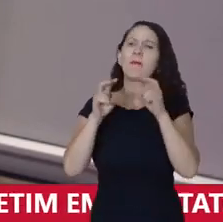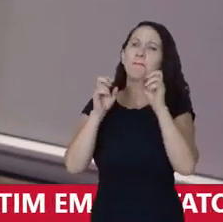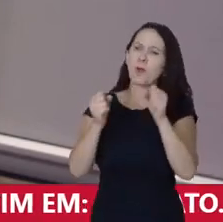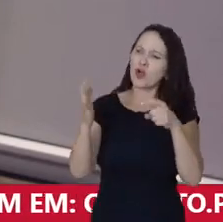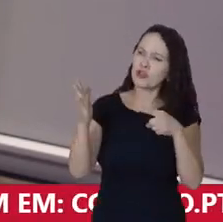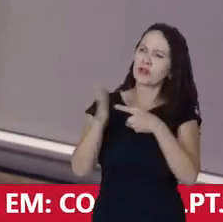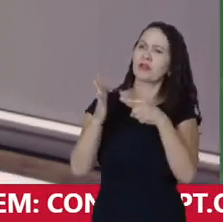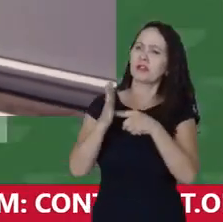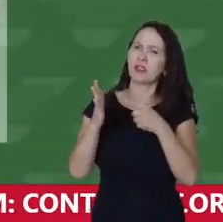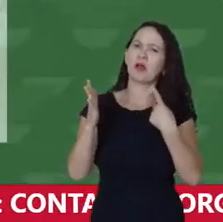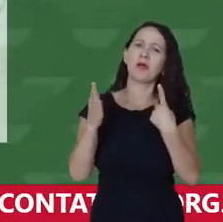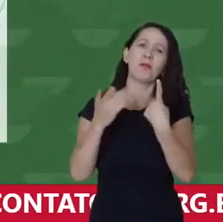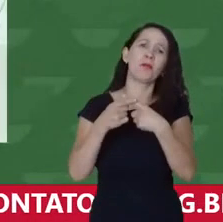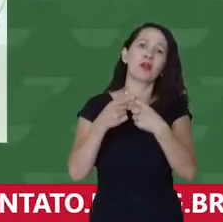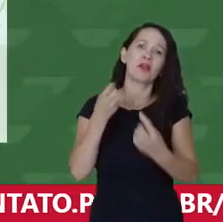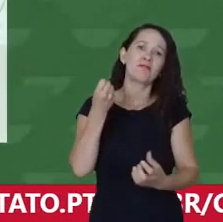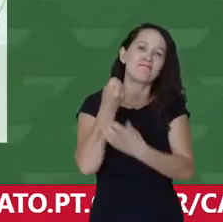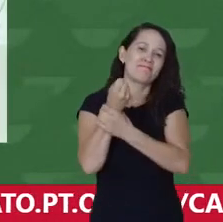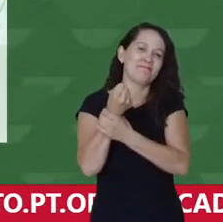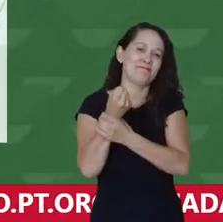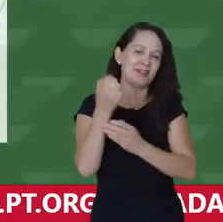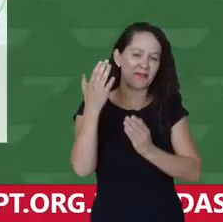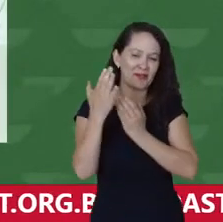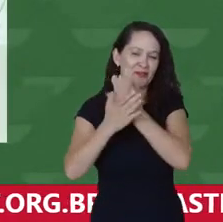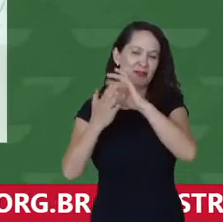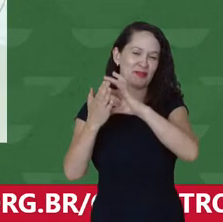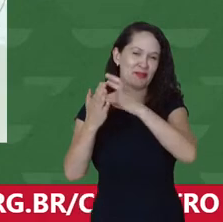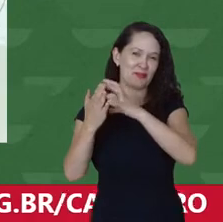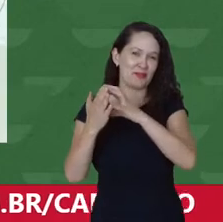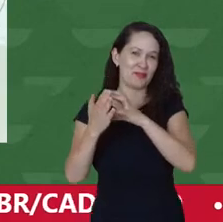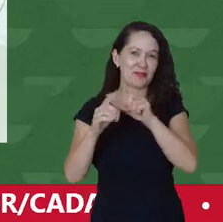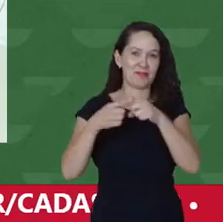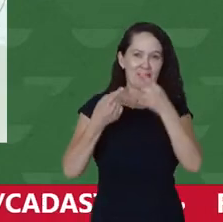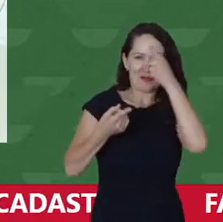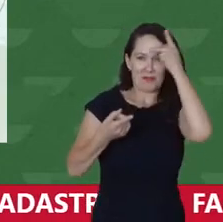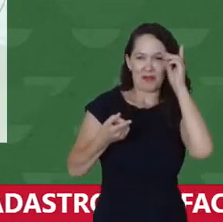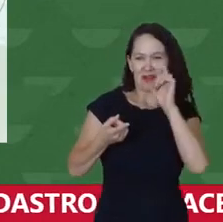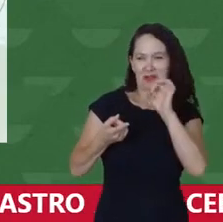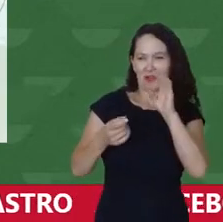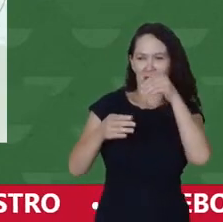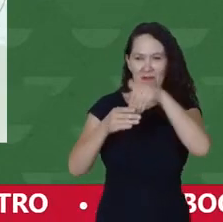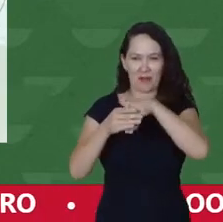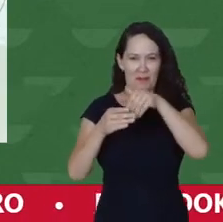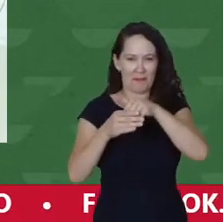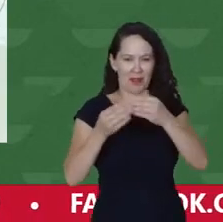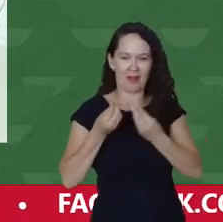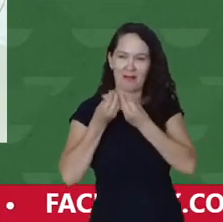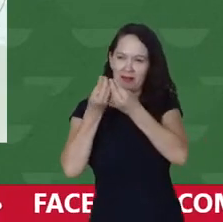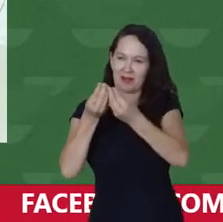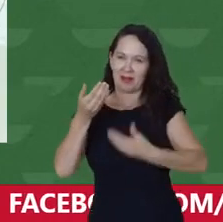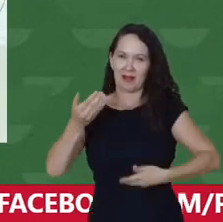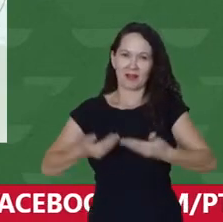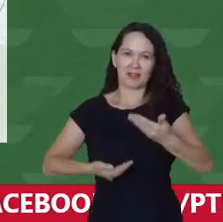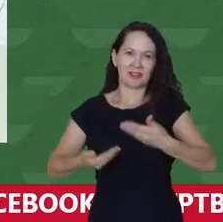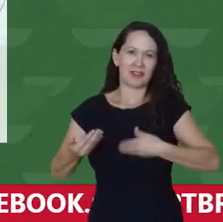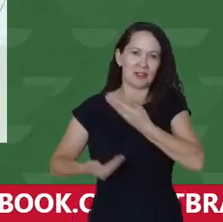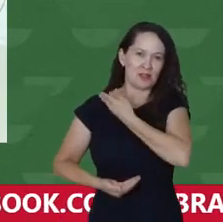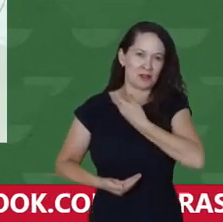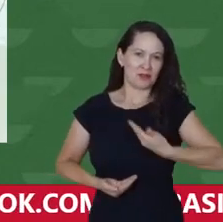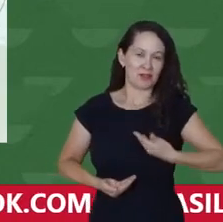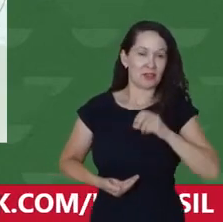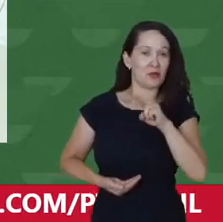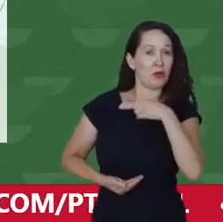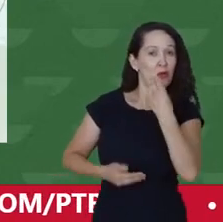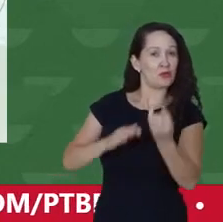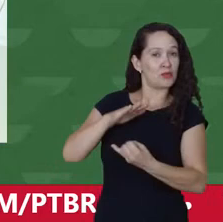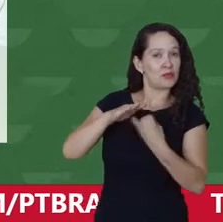as denúncias, por alguém que seja colocado lá apenas para prestar serviço ao governo que está de plantão ou